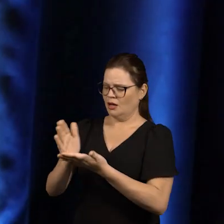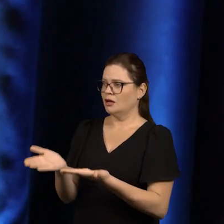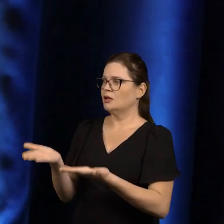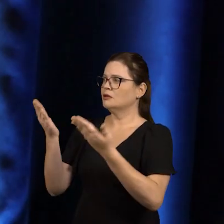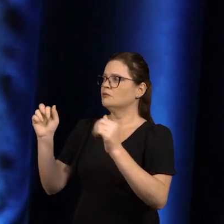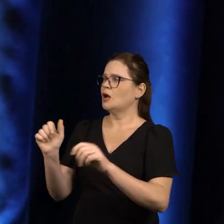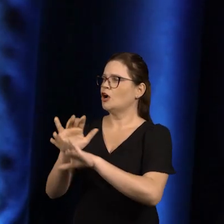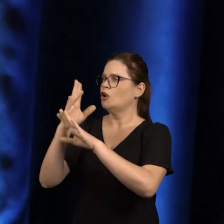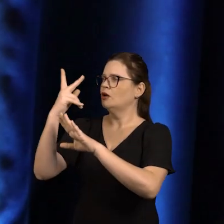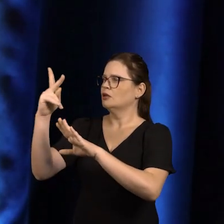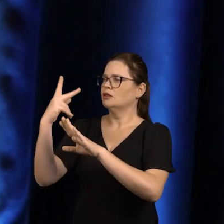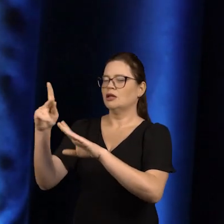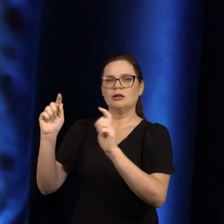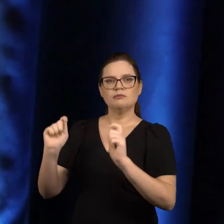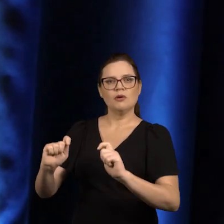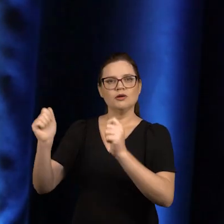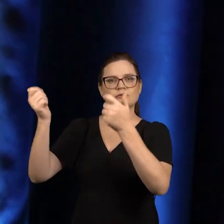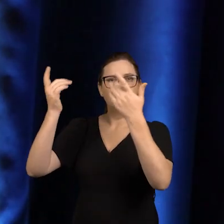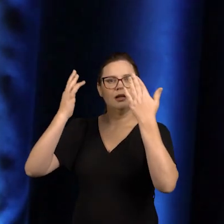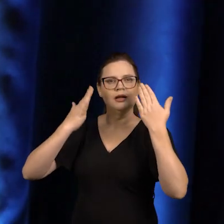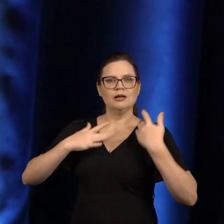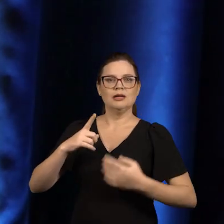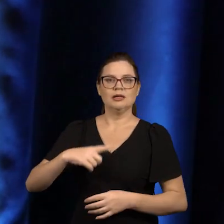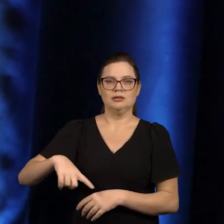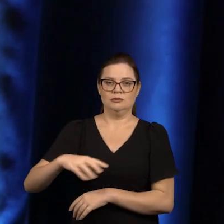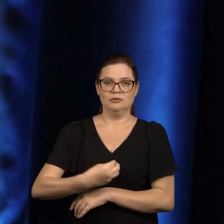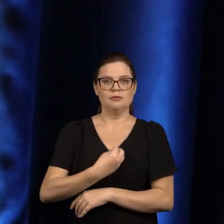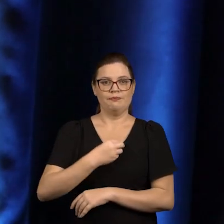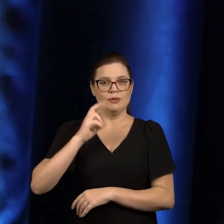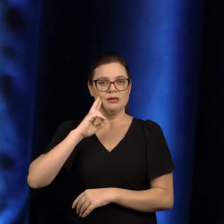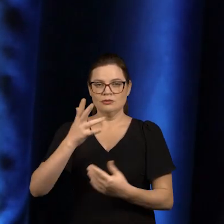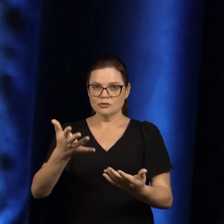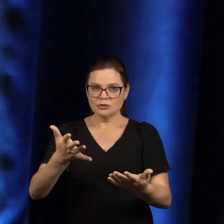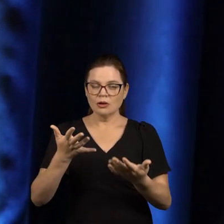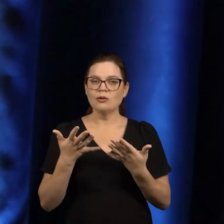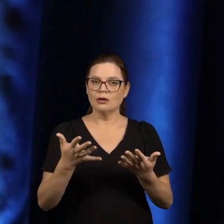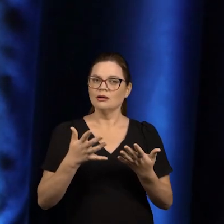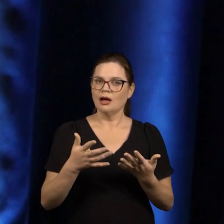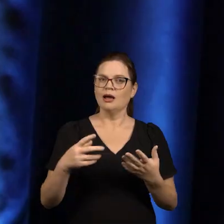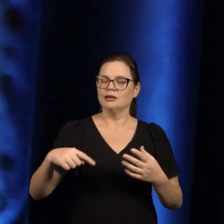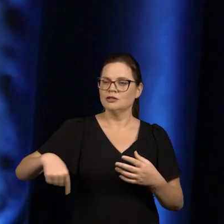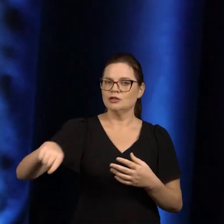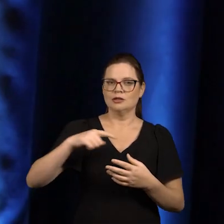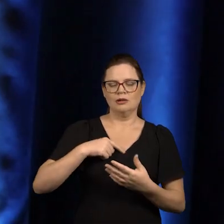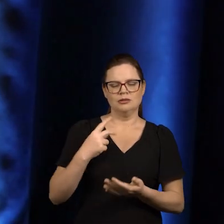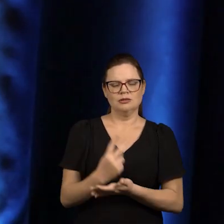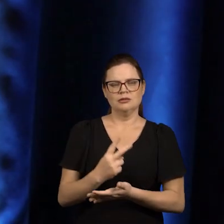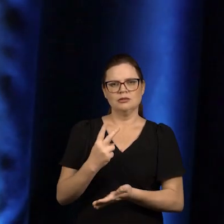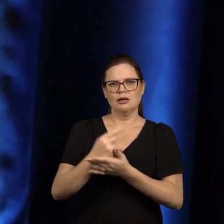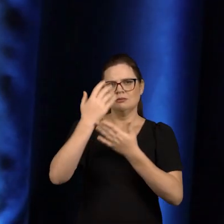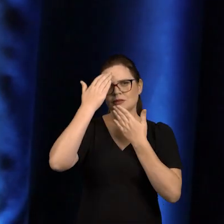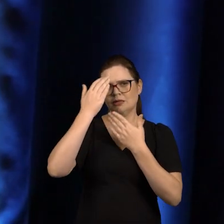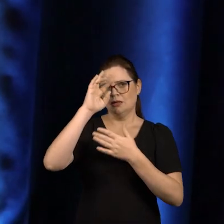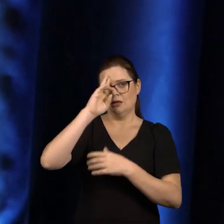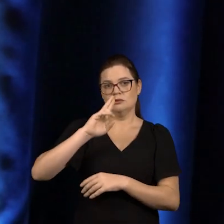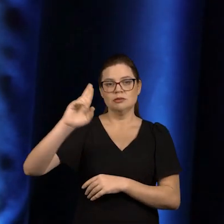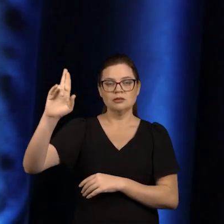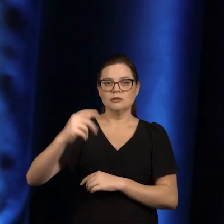quer ver em nós, para o louvor do nome dele. Nós, a cada dia